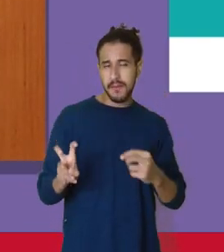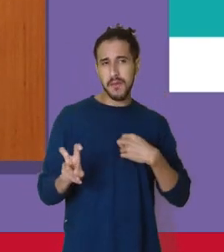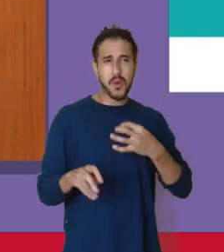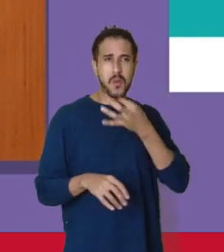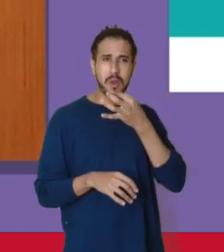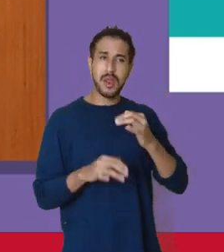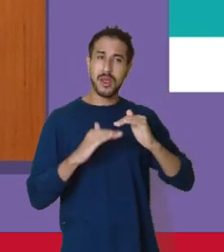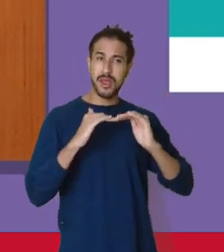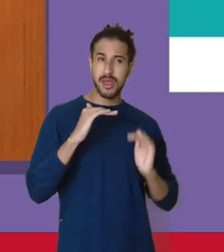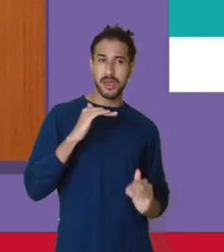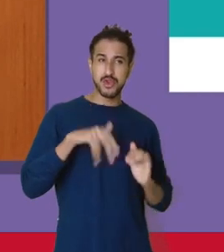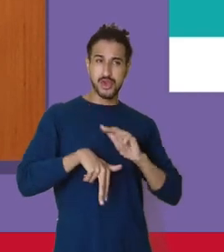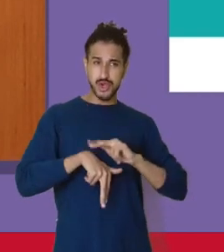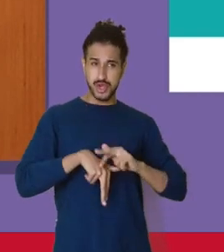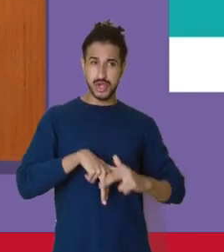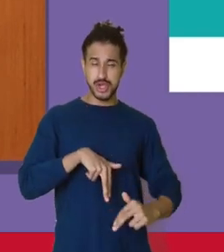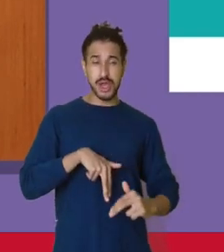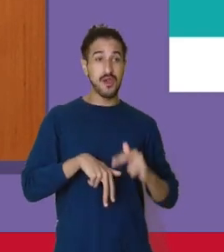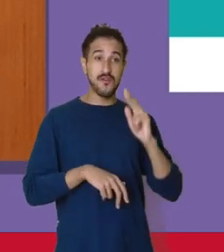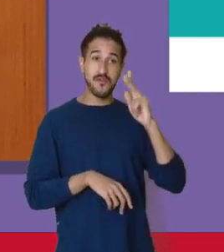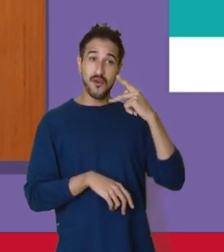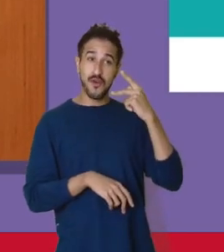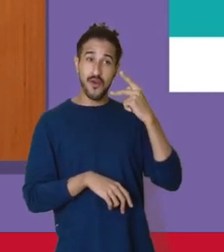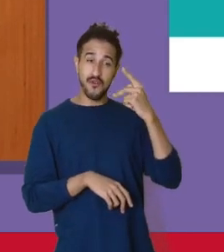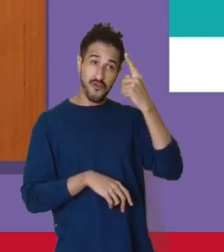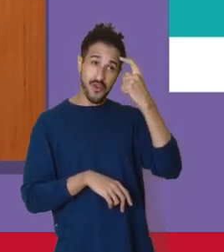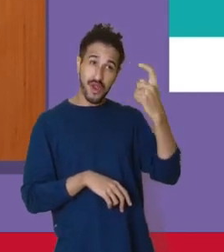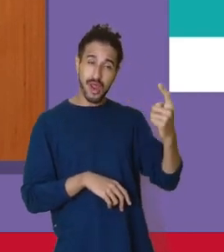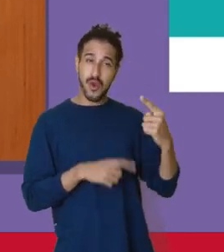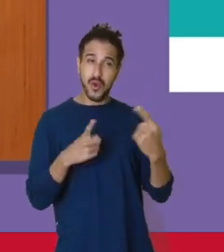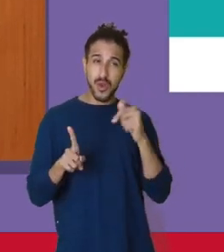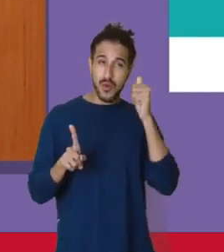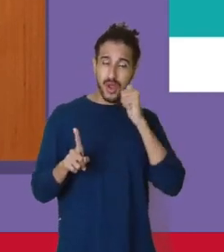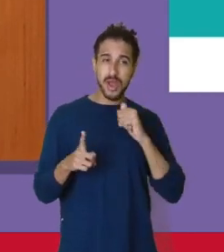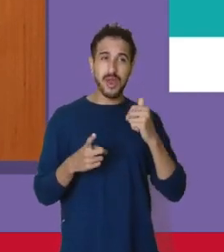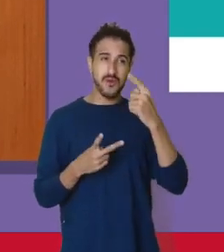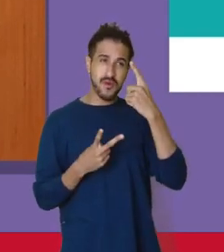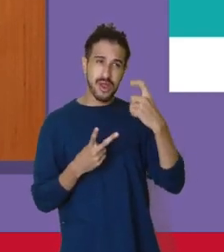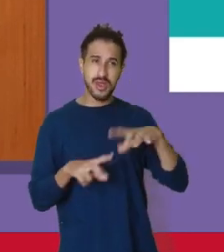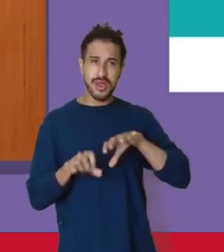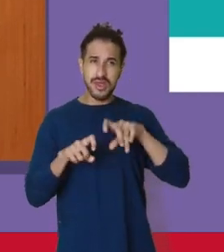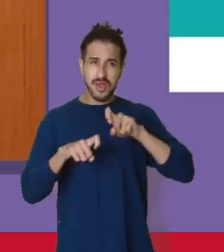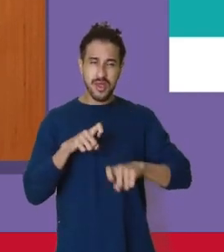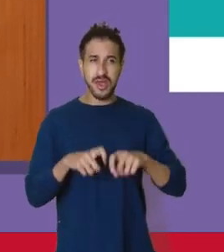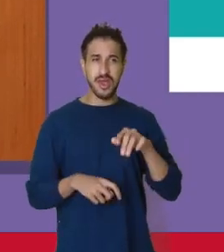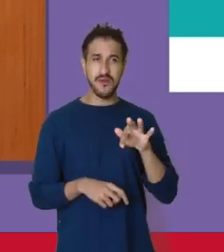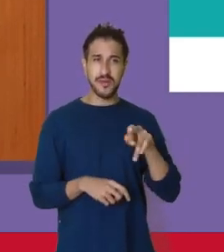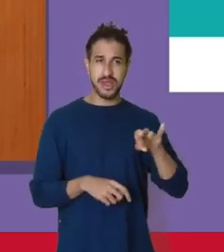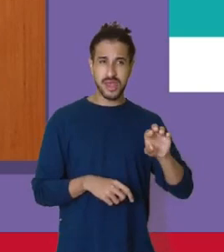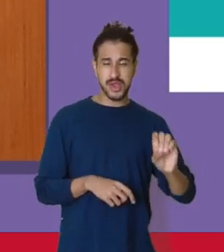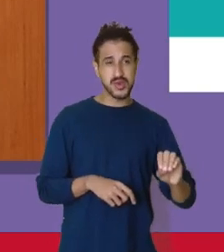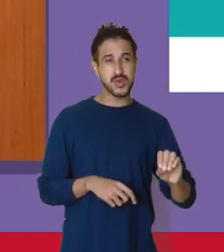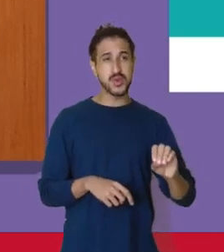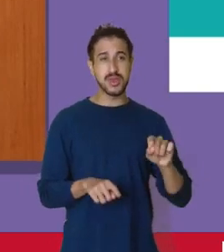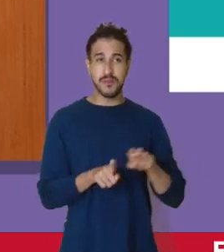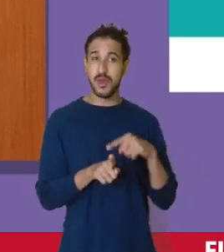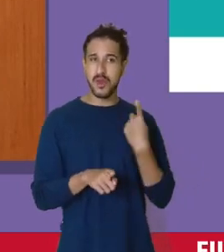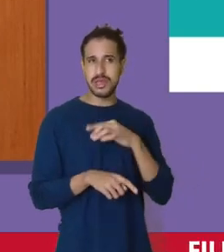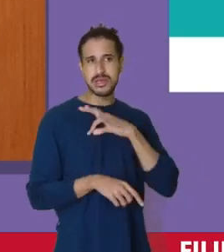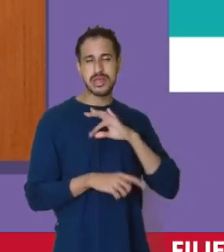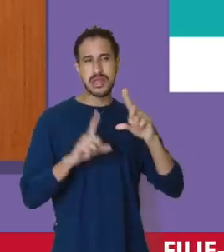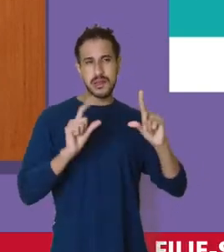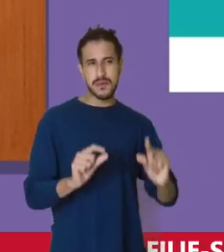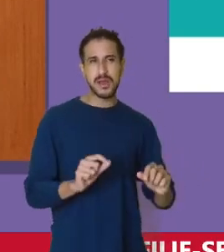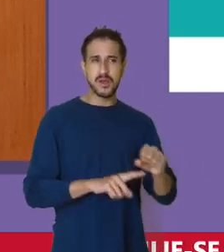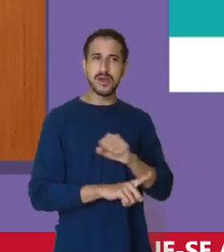de desigualdade de gênero, a violência contra a mulher, a violência sexual, o feminicídio, o fato de que a gente ganha menos, de que